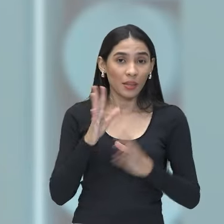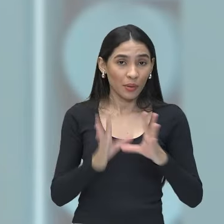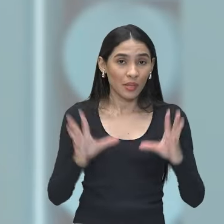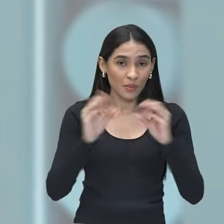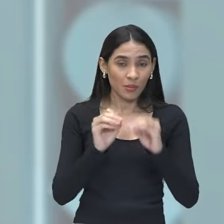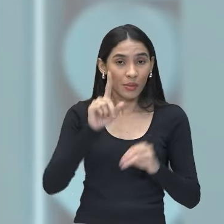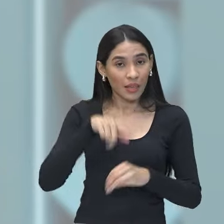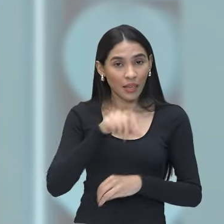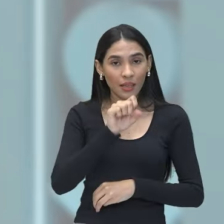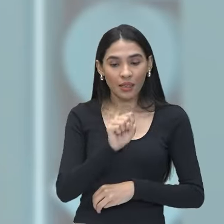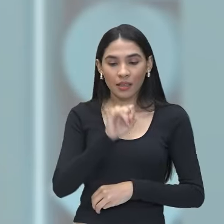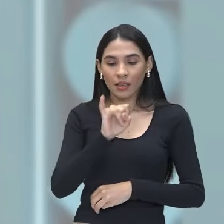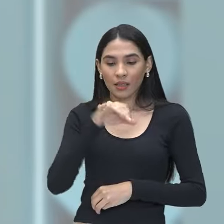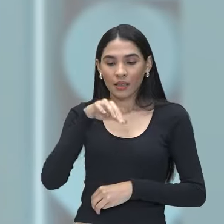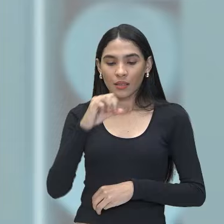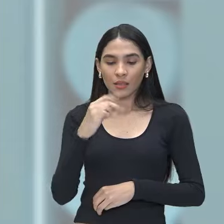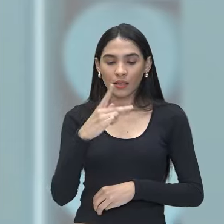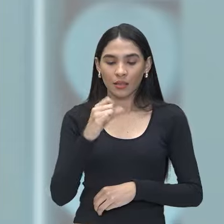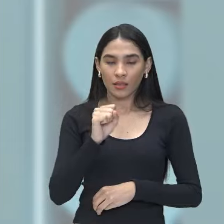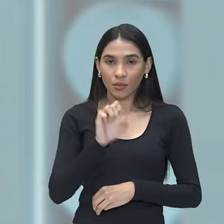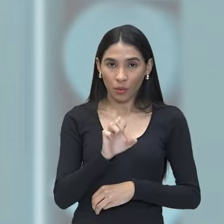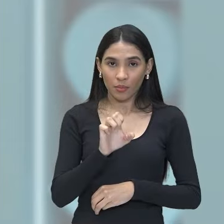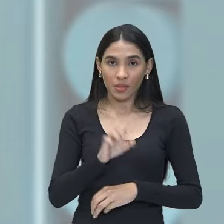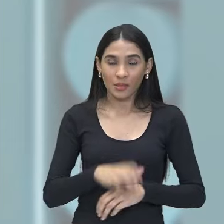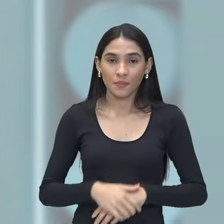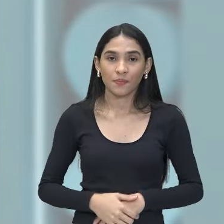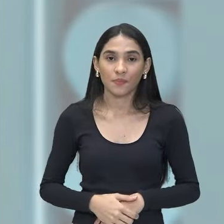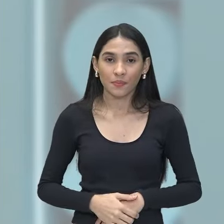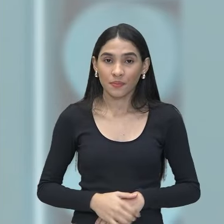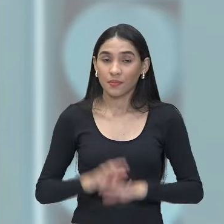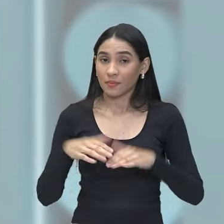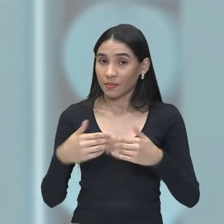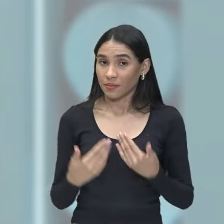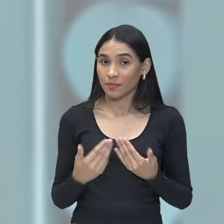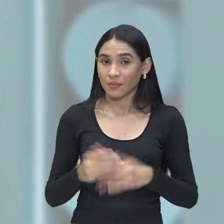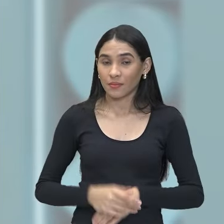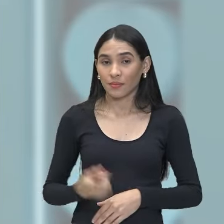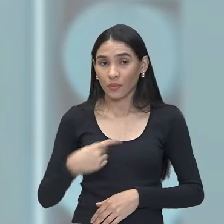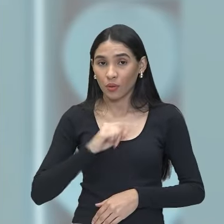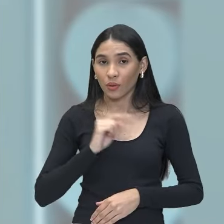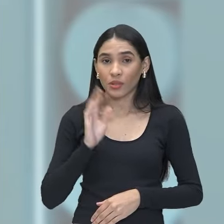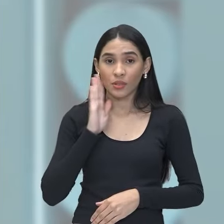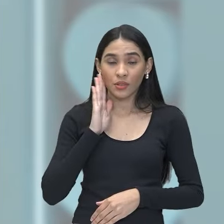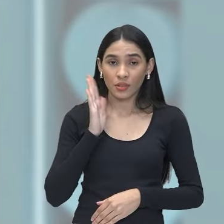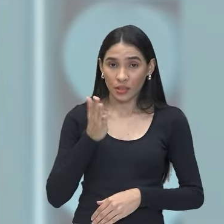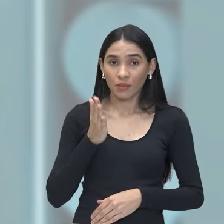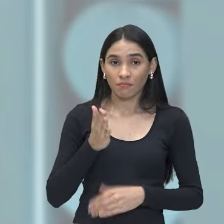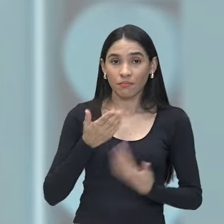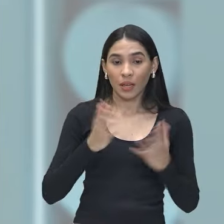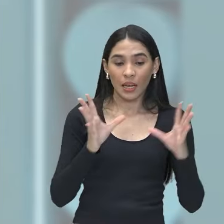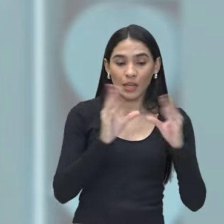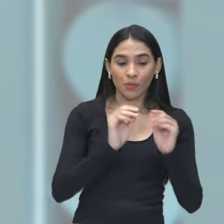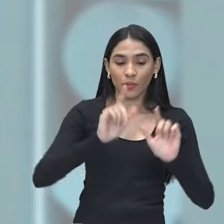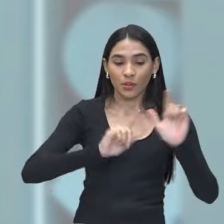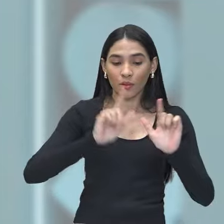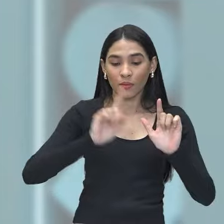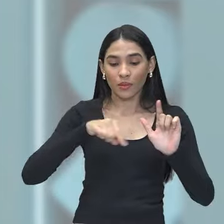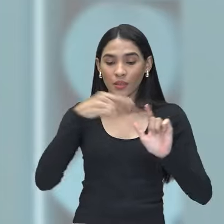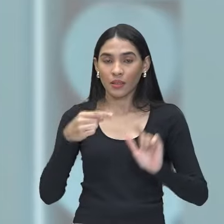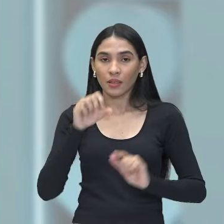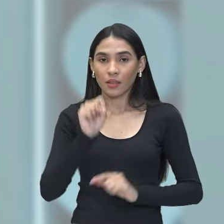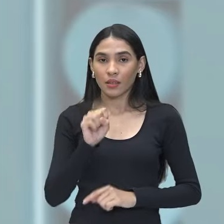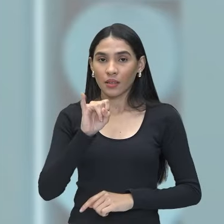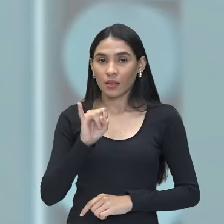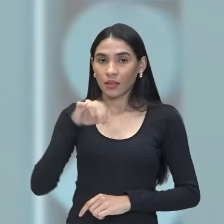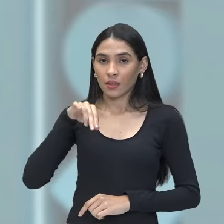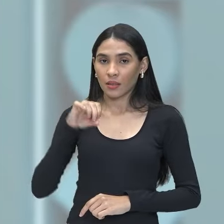que no caso aí é na forma da sinopse. Então, já vimos o resumo de novela e vimos a sinopse. E só